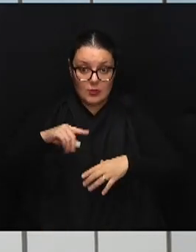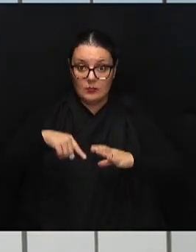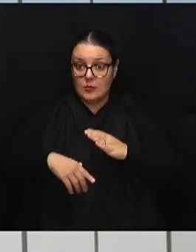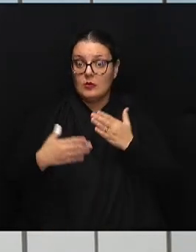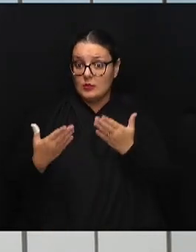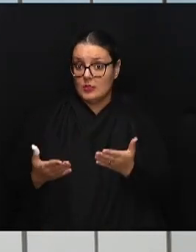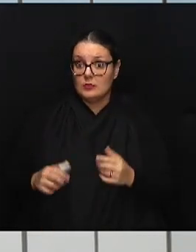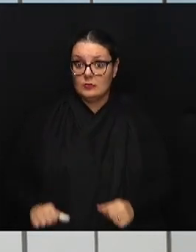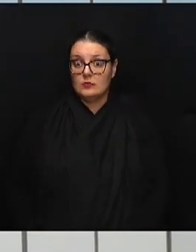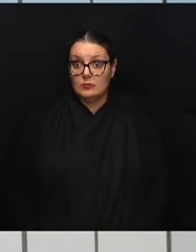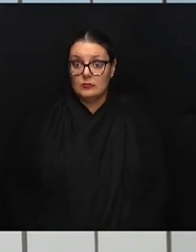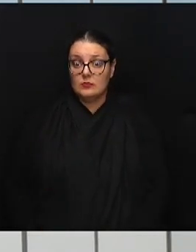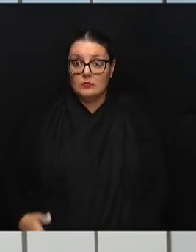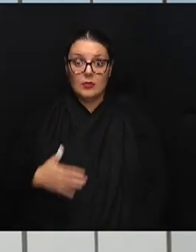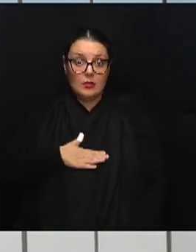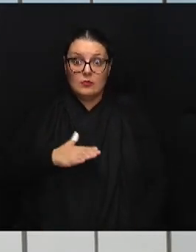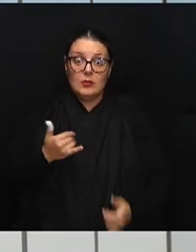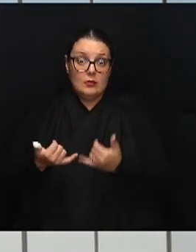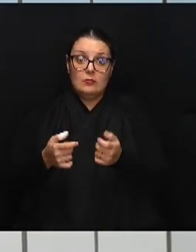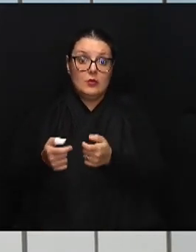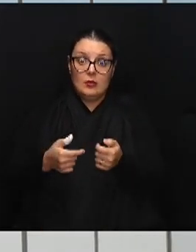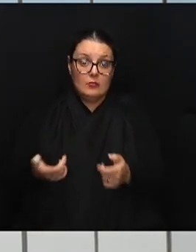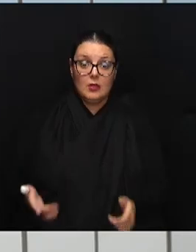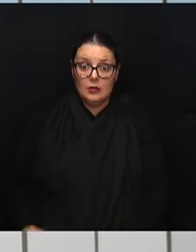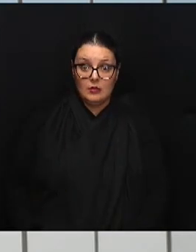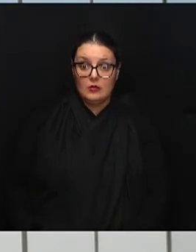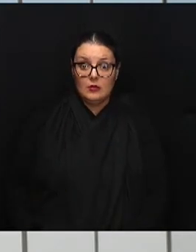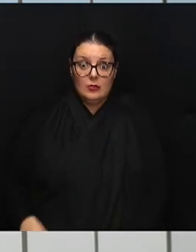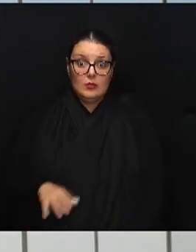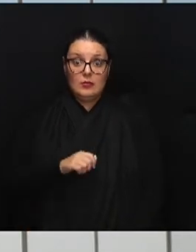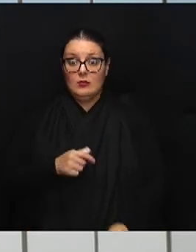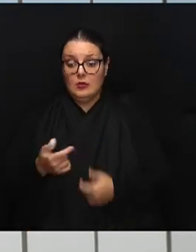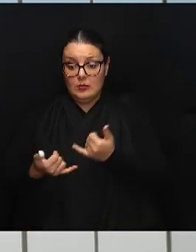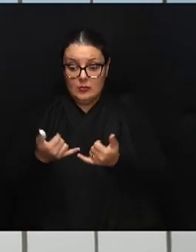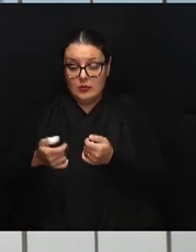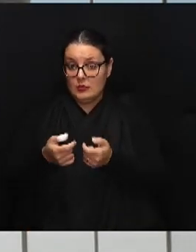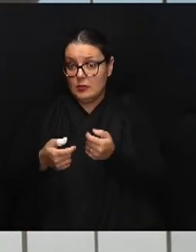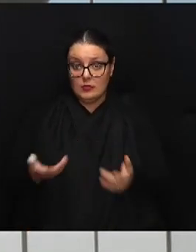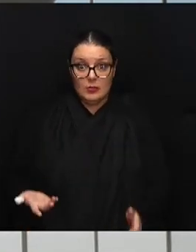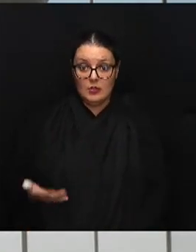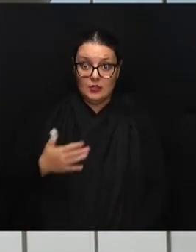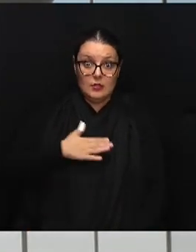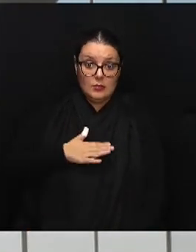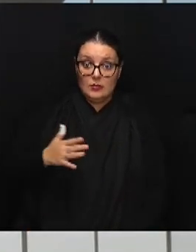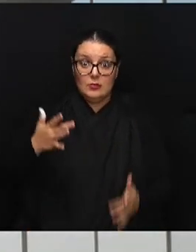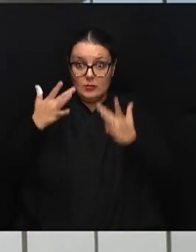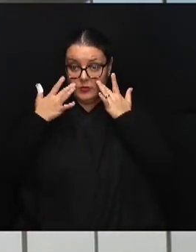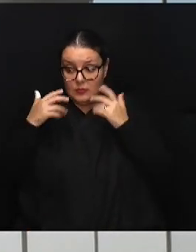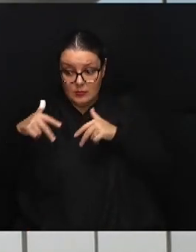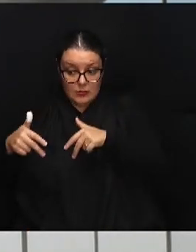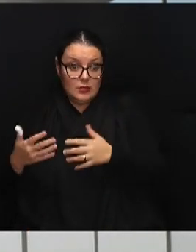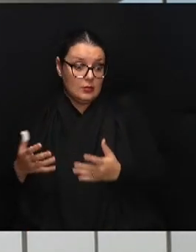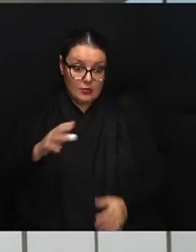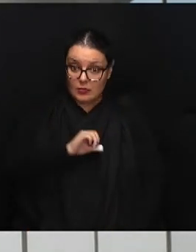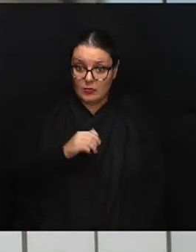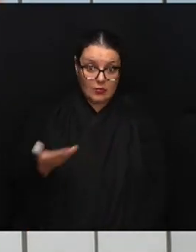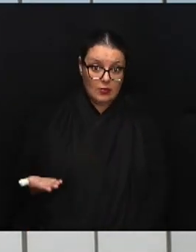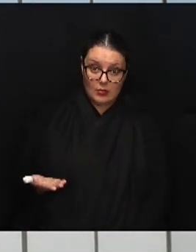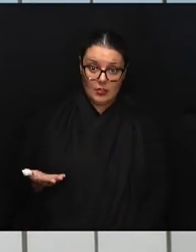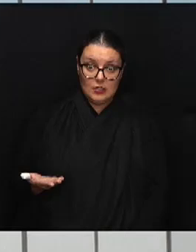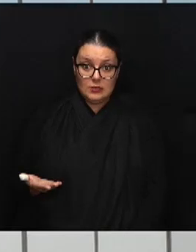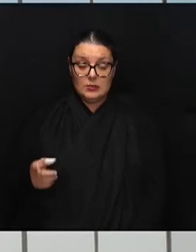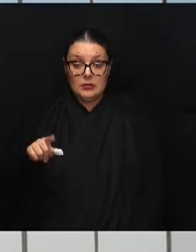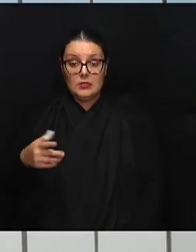você, mas não gosta de videogame, e a pessoa gosta de jogar videogame, não gosta de ir ao teatro, e outra pessoa gosta de ir ao teatro,